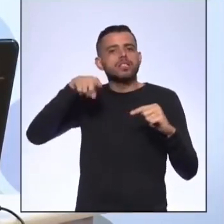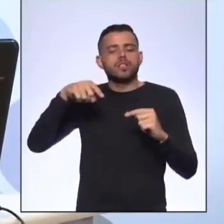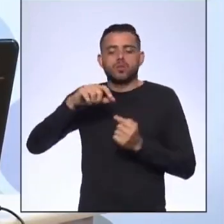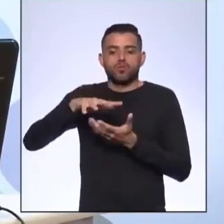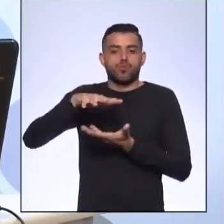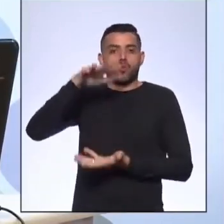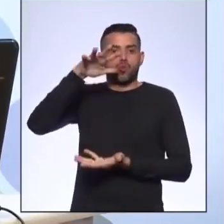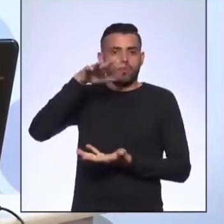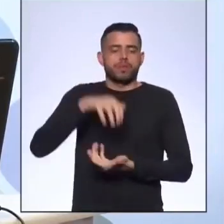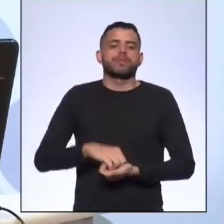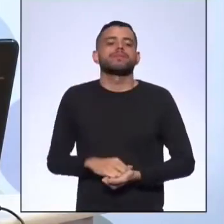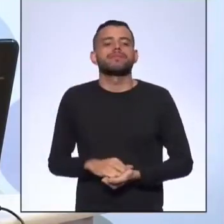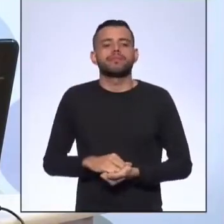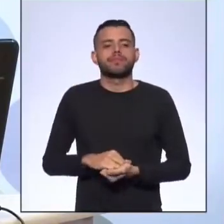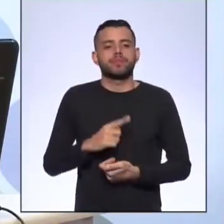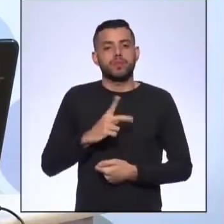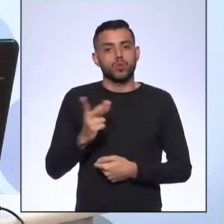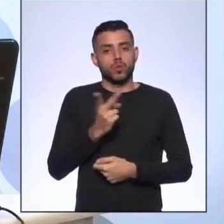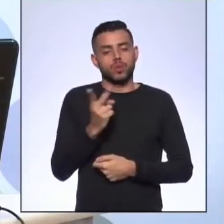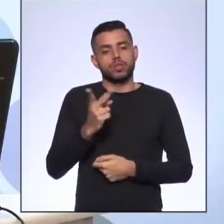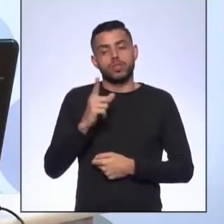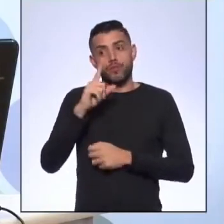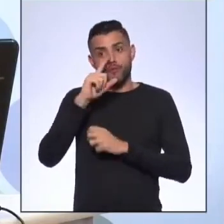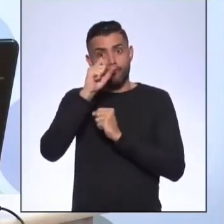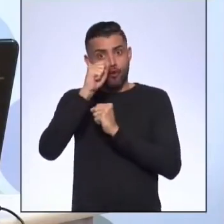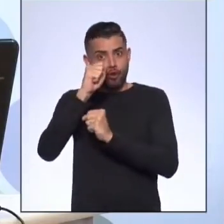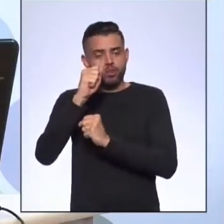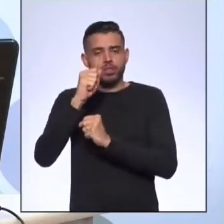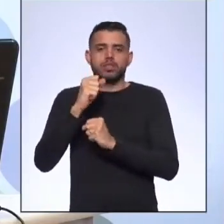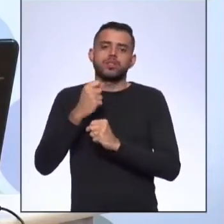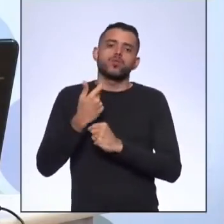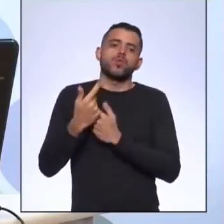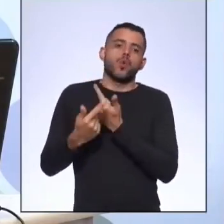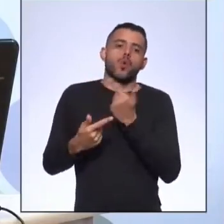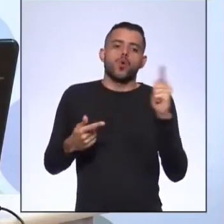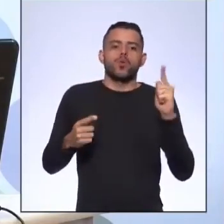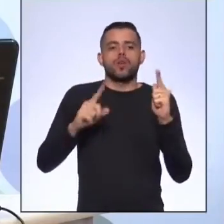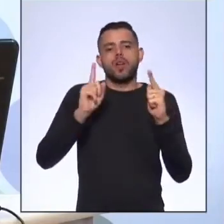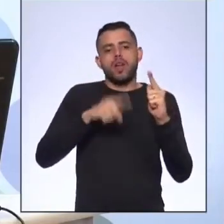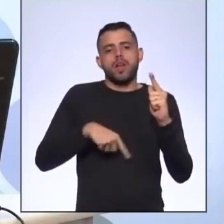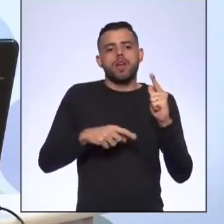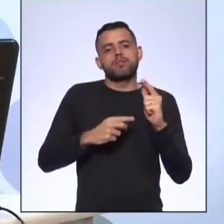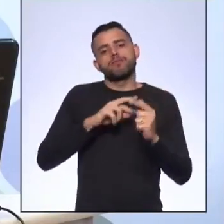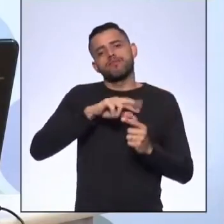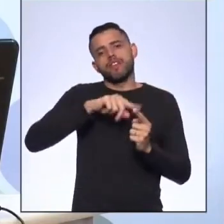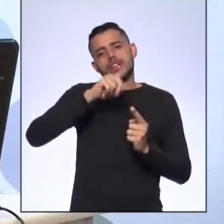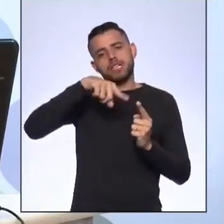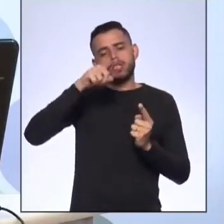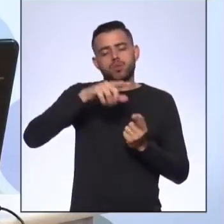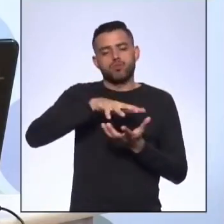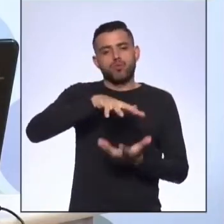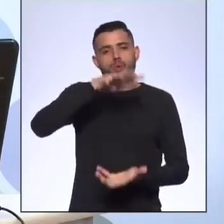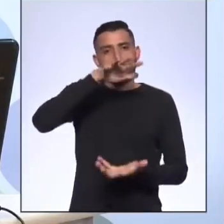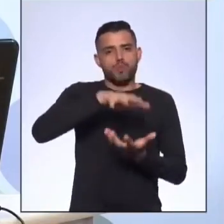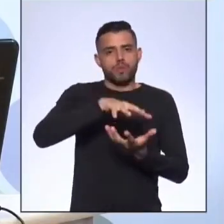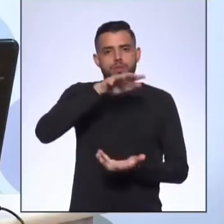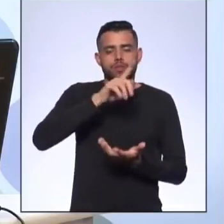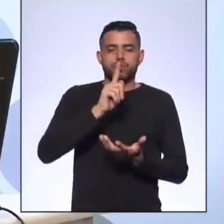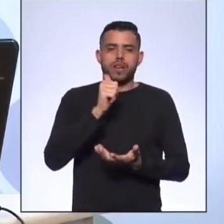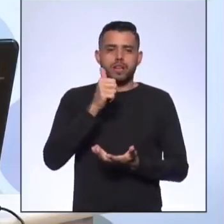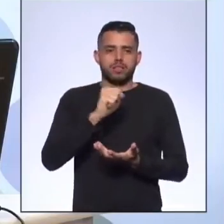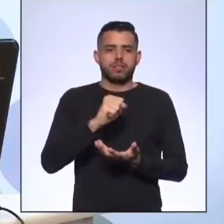2 abordagens aí, né? Trabalho realizado por uma força e o trabalho realizado pela variação do volume, o trabalho exercido por um gás,